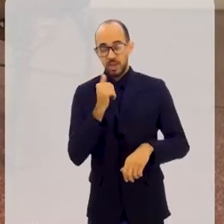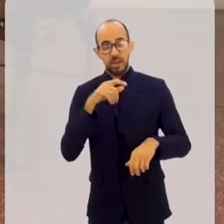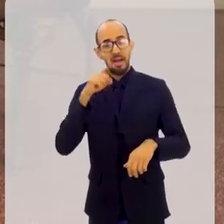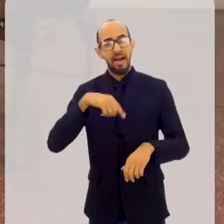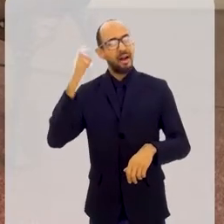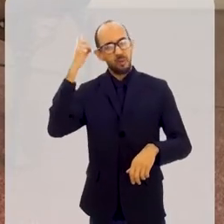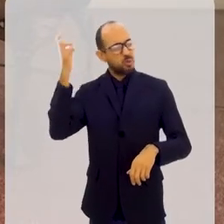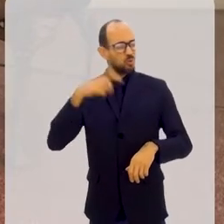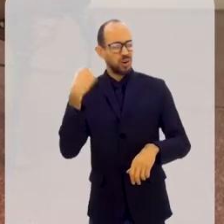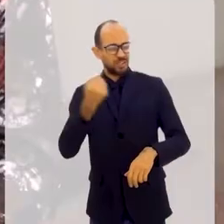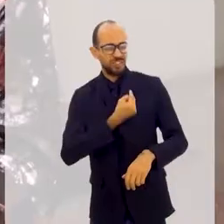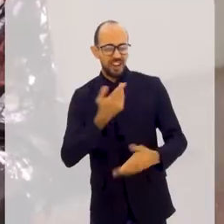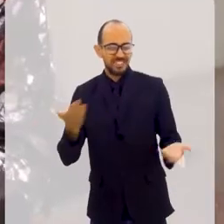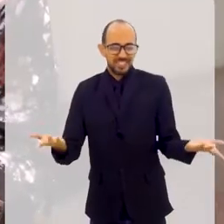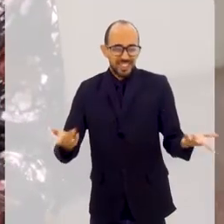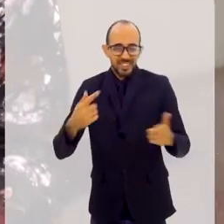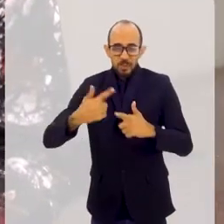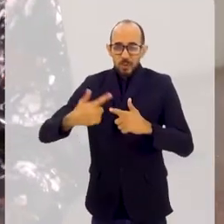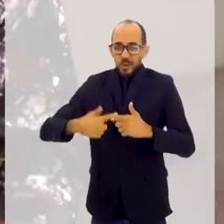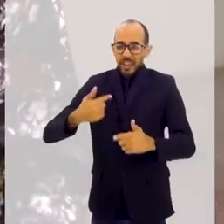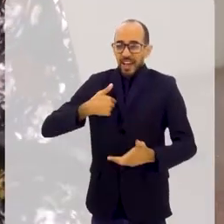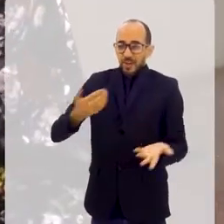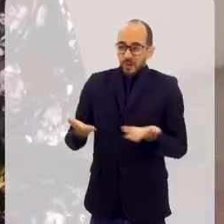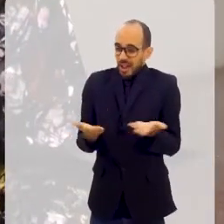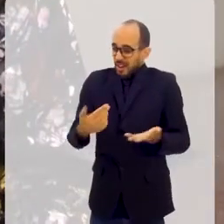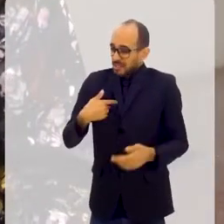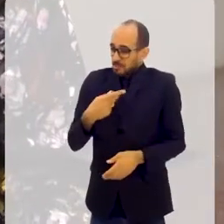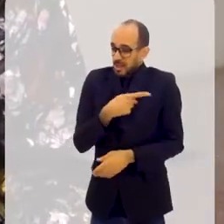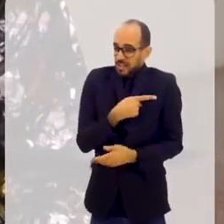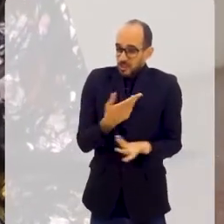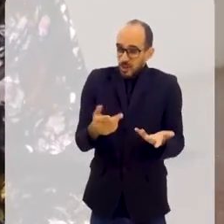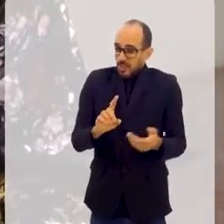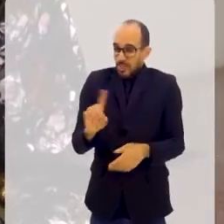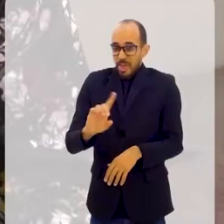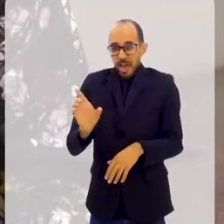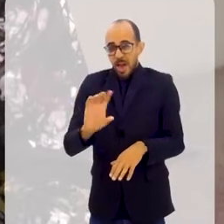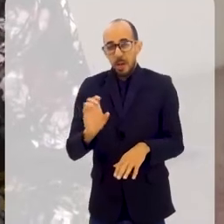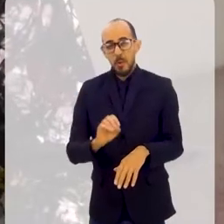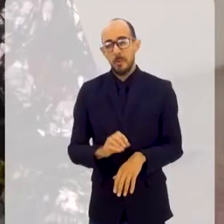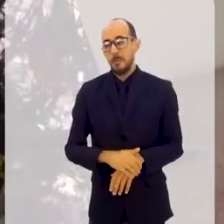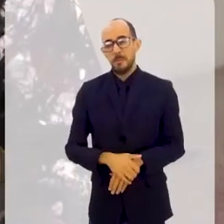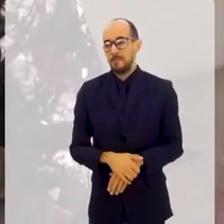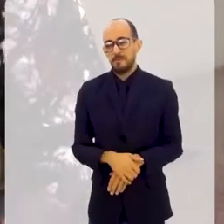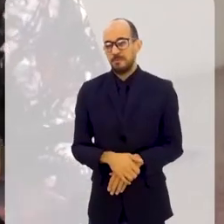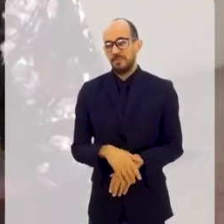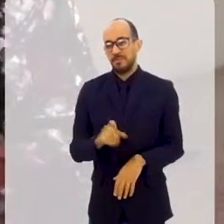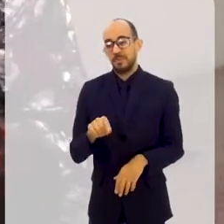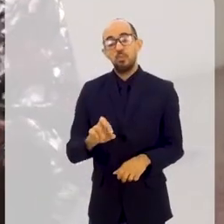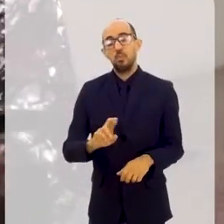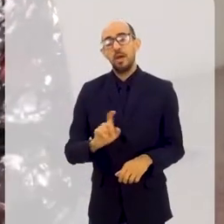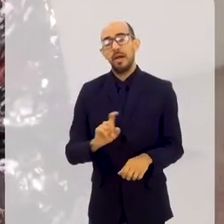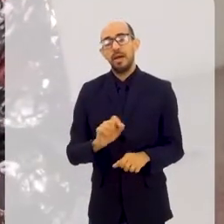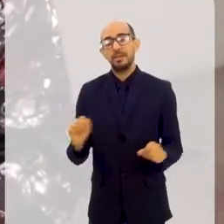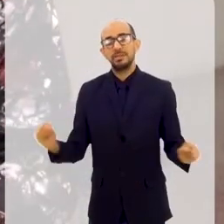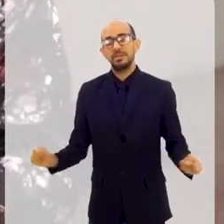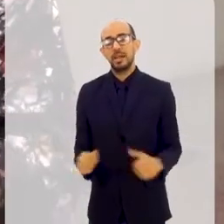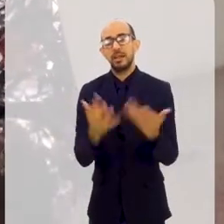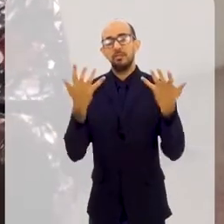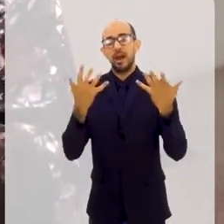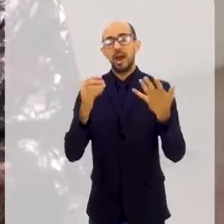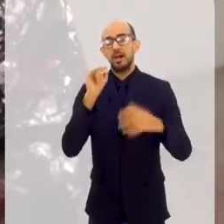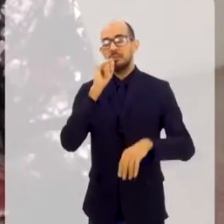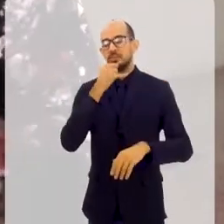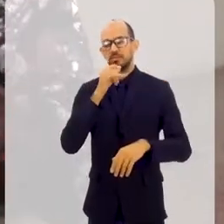porque é a cultura Então porque Agora sou pastor não aí tem teste na praça não é Celebrar o Moço